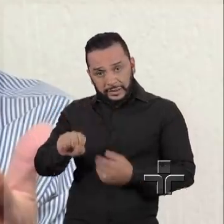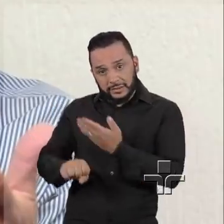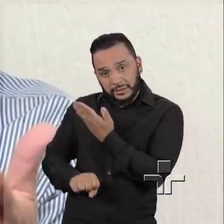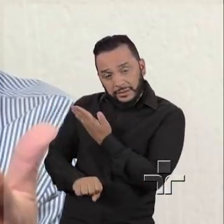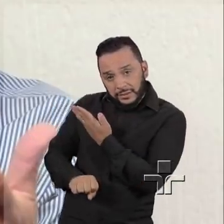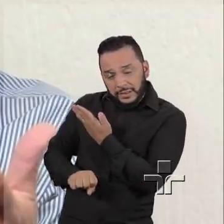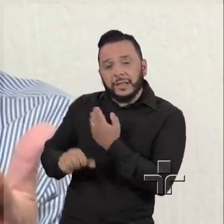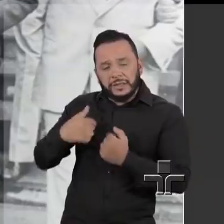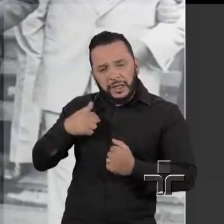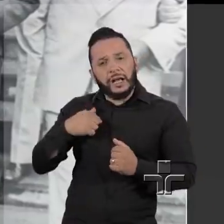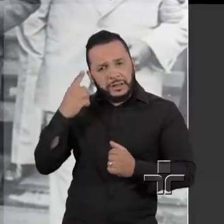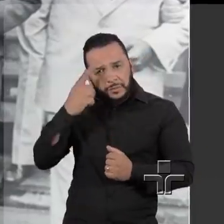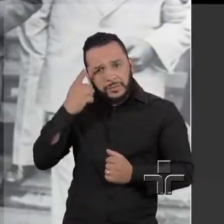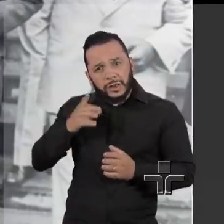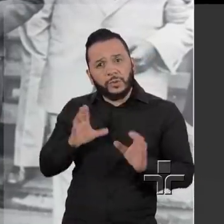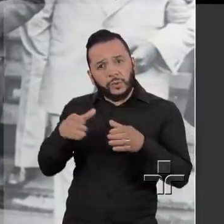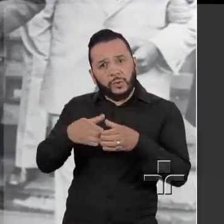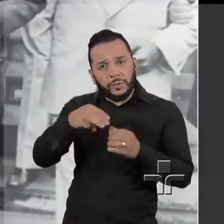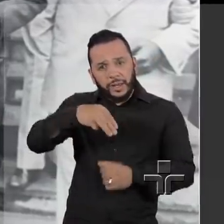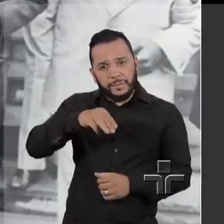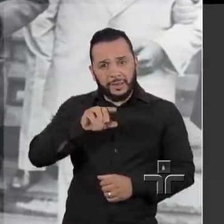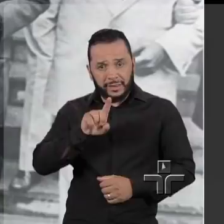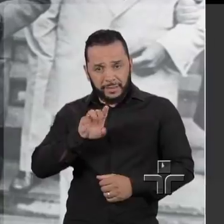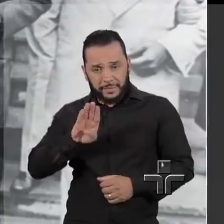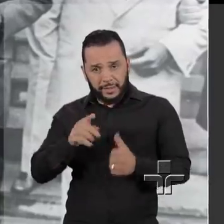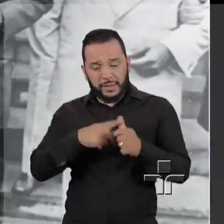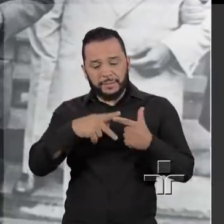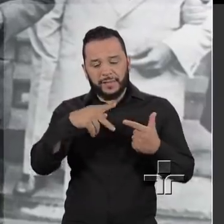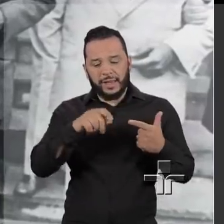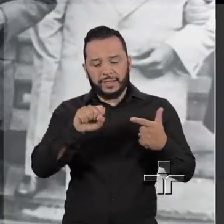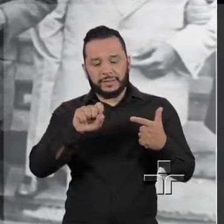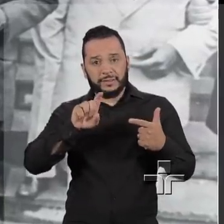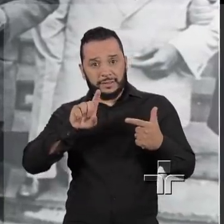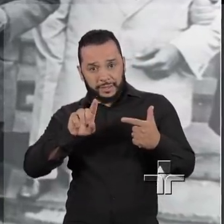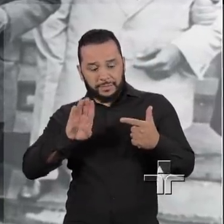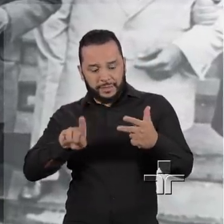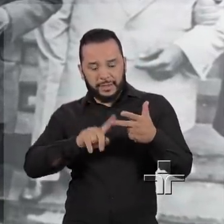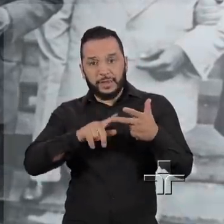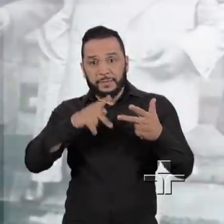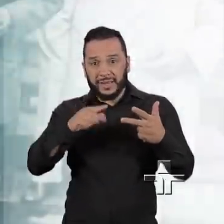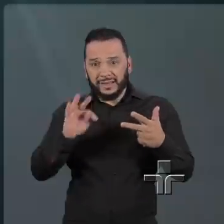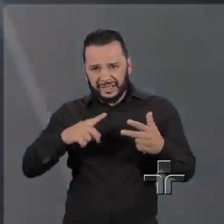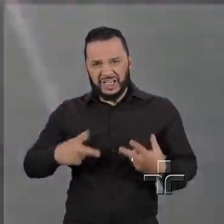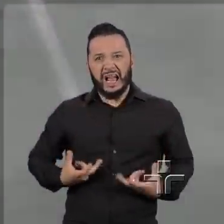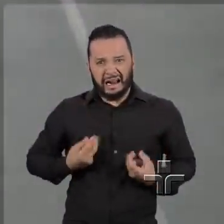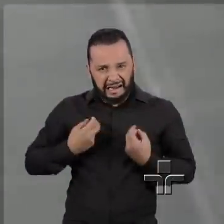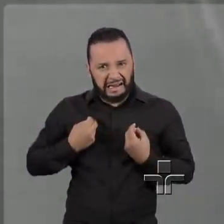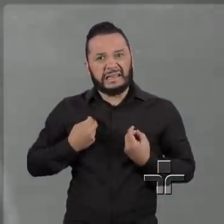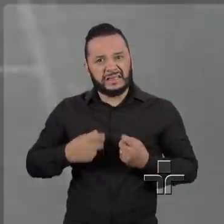O ex-parlamentar que integrou o MDB, PSDB e o PT lutava contra um câncer.